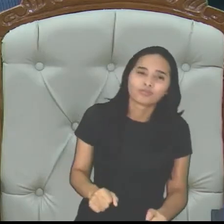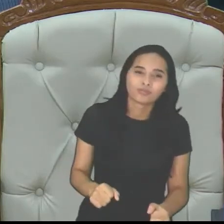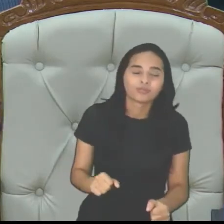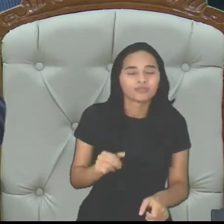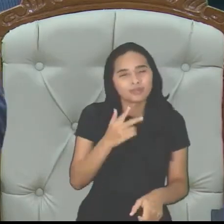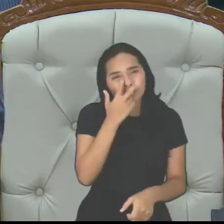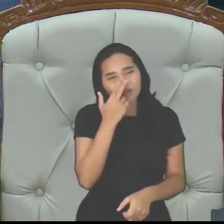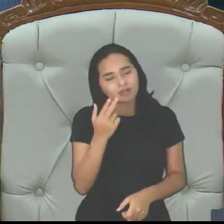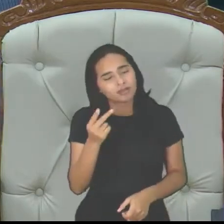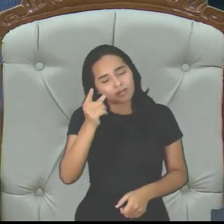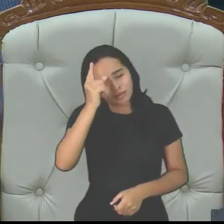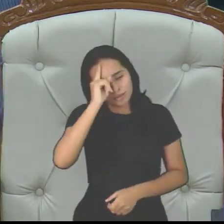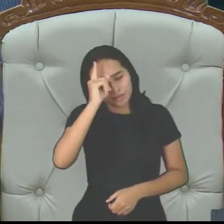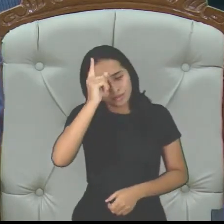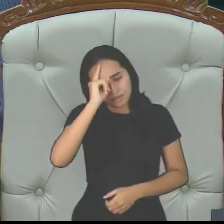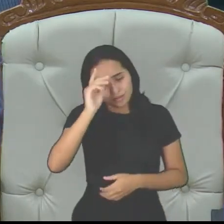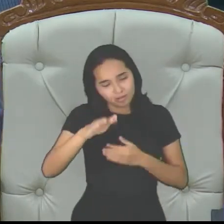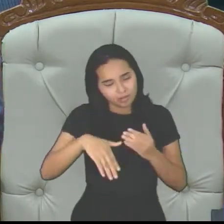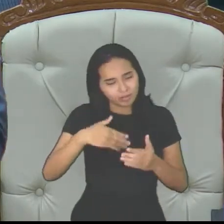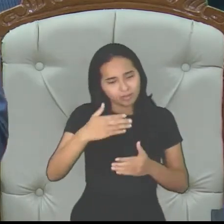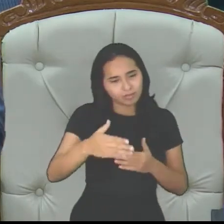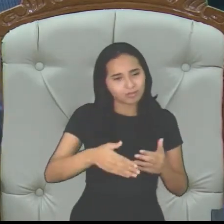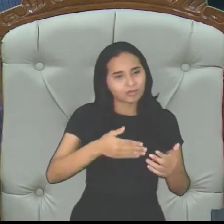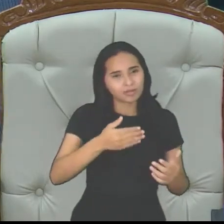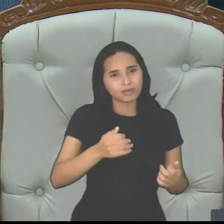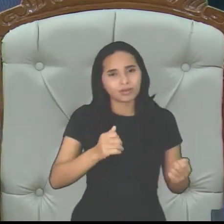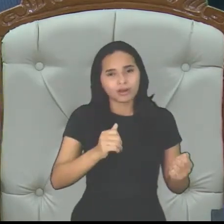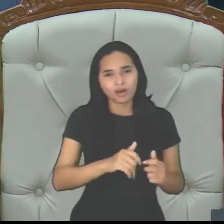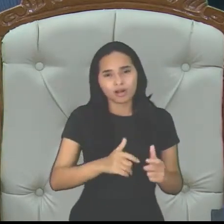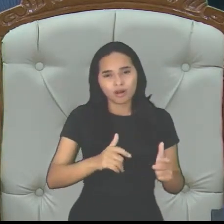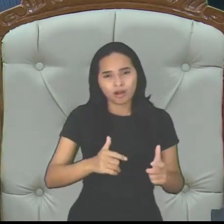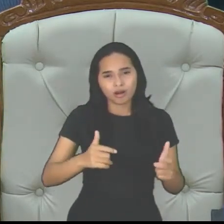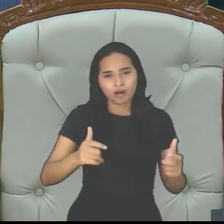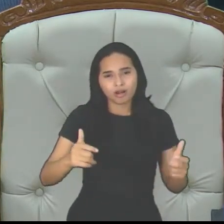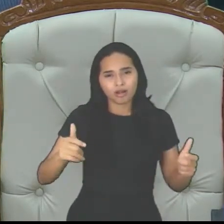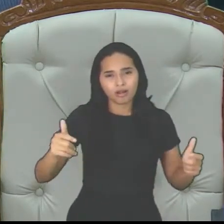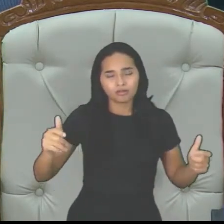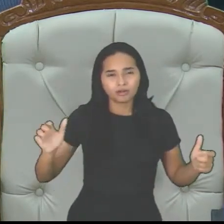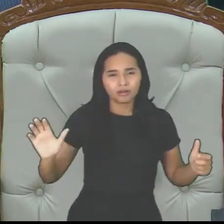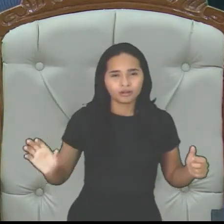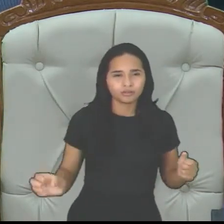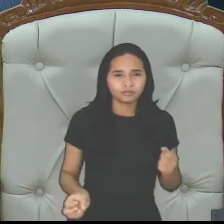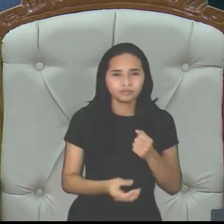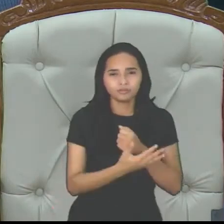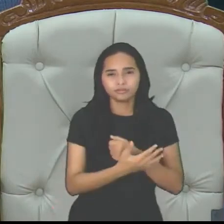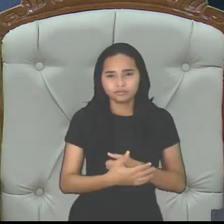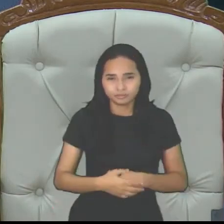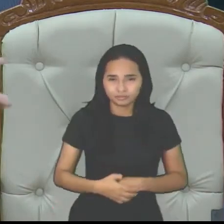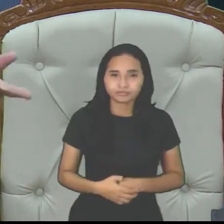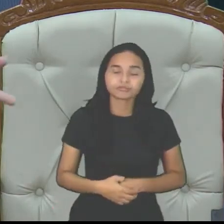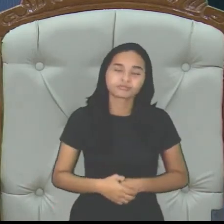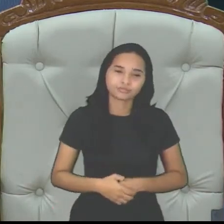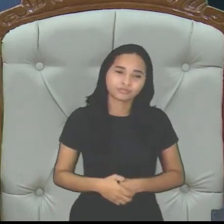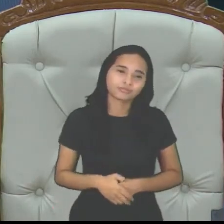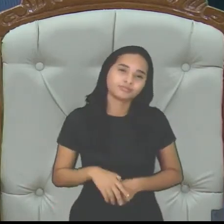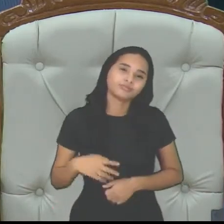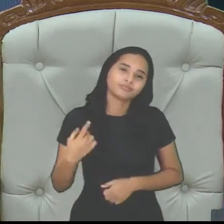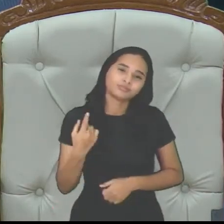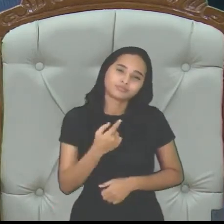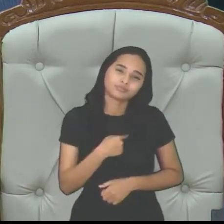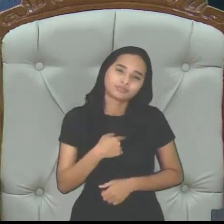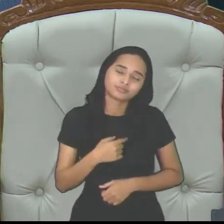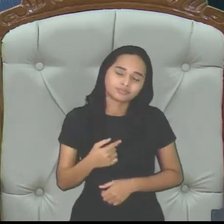que se passa, a bancarrota aumenta cada vez mais. E nós perguntamos a